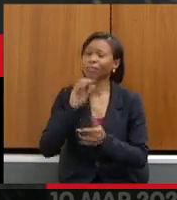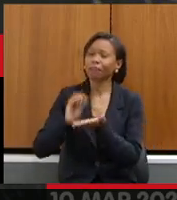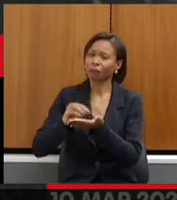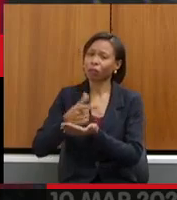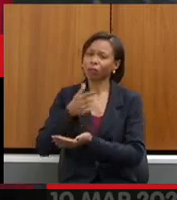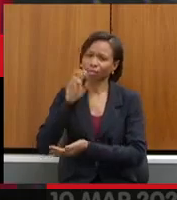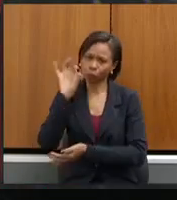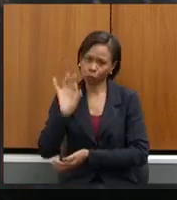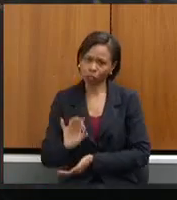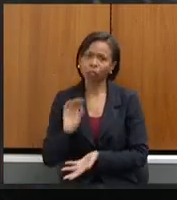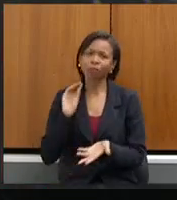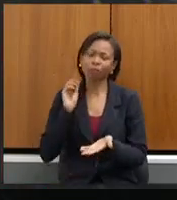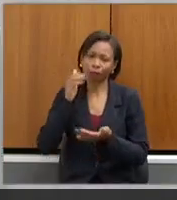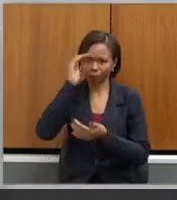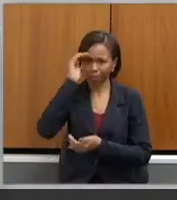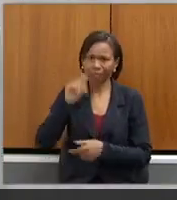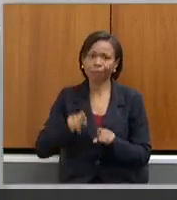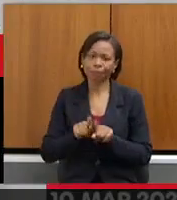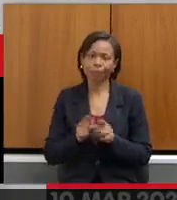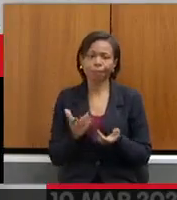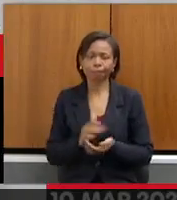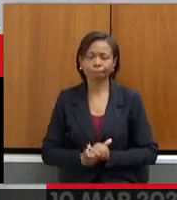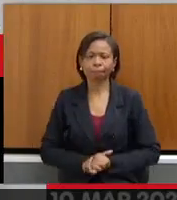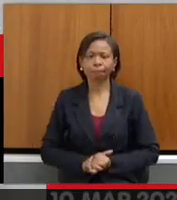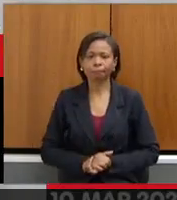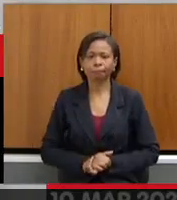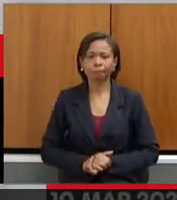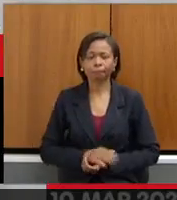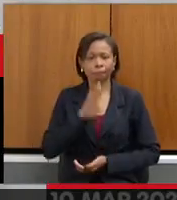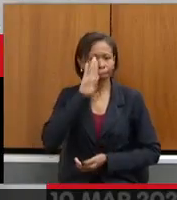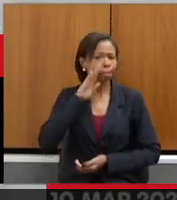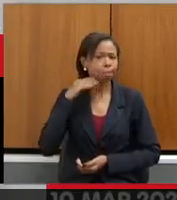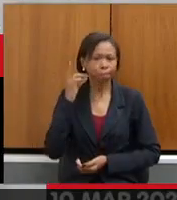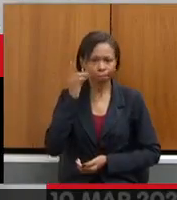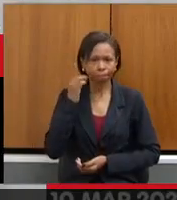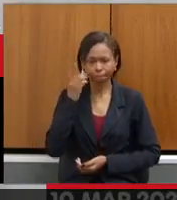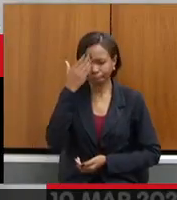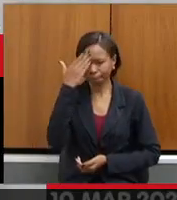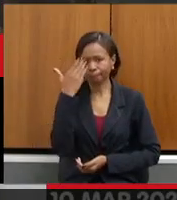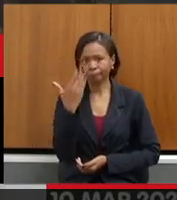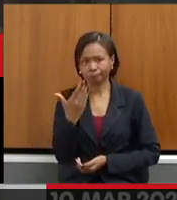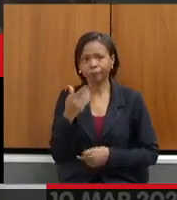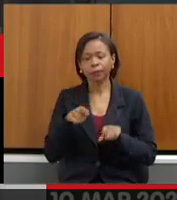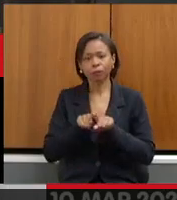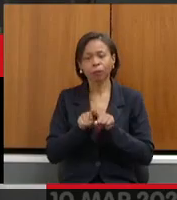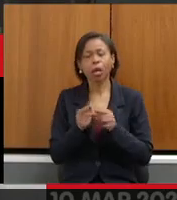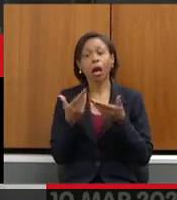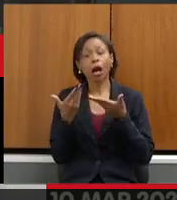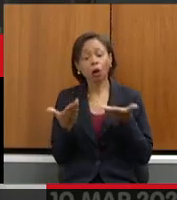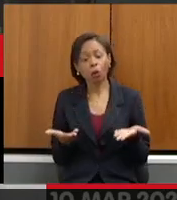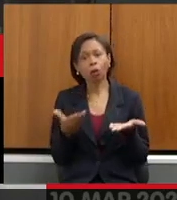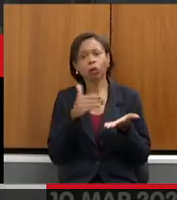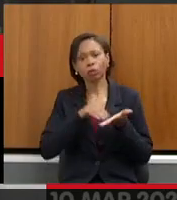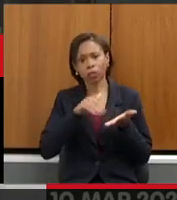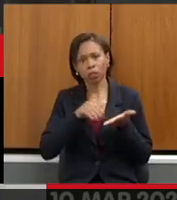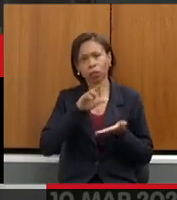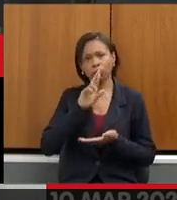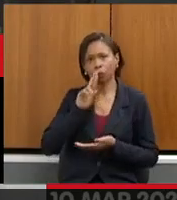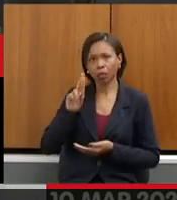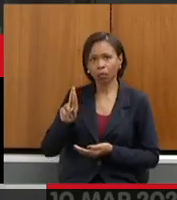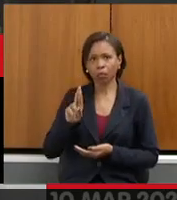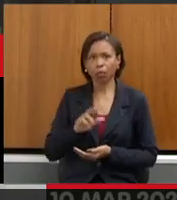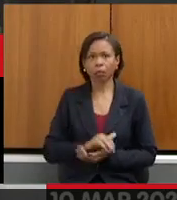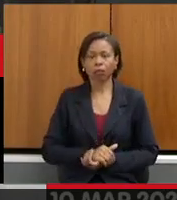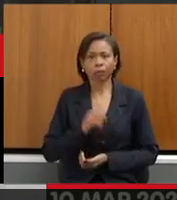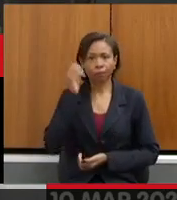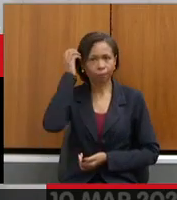as minhas considerações presidente e obrigado deputada Beatriz Cerqueira com a palavra o secretário Carlos Henrique para Carlos Eduardo